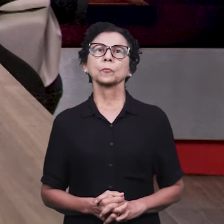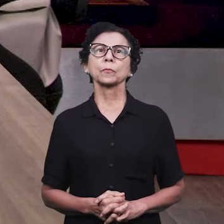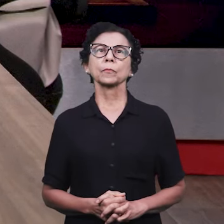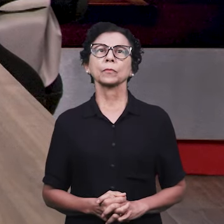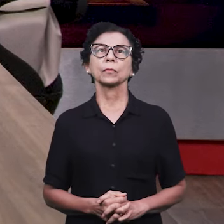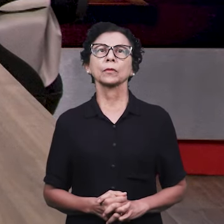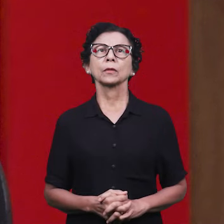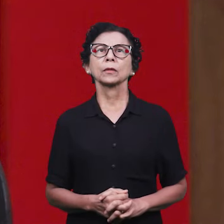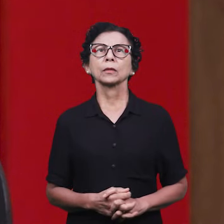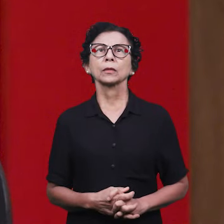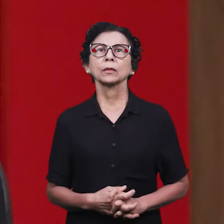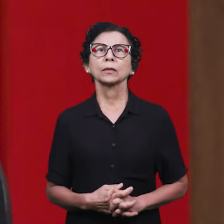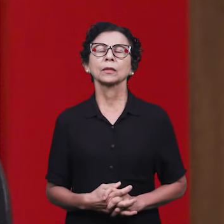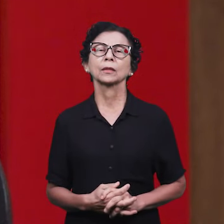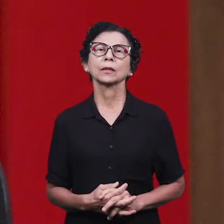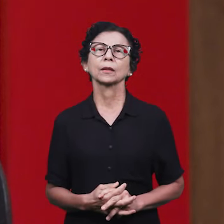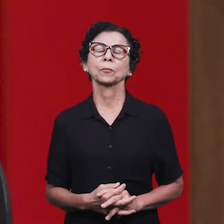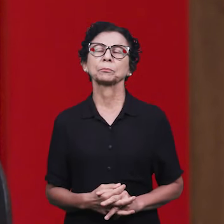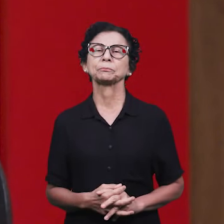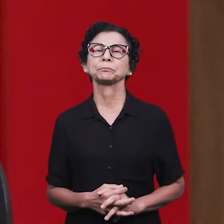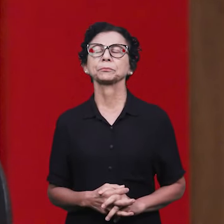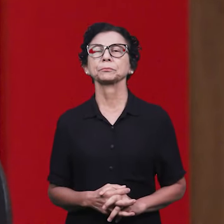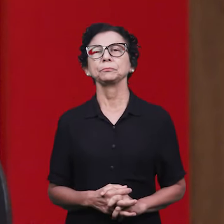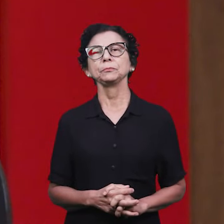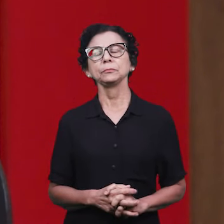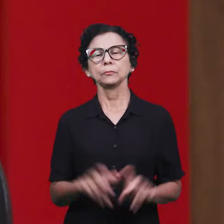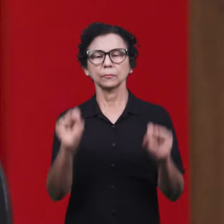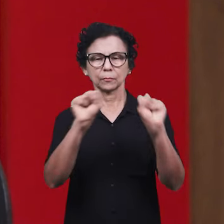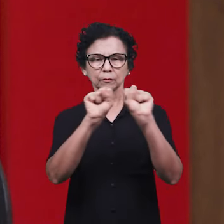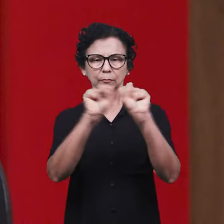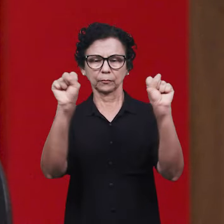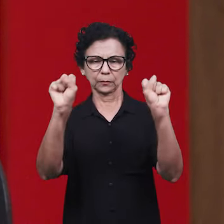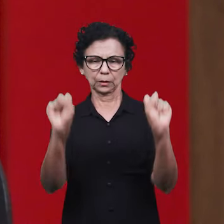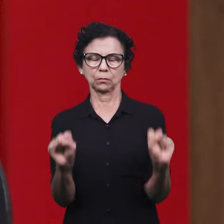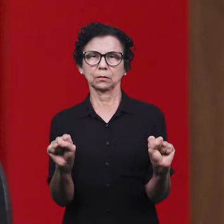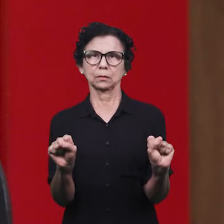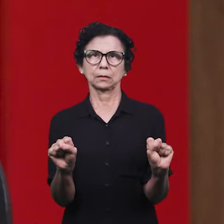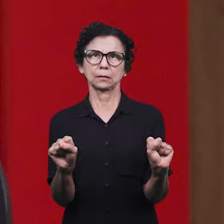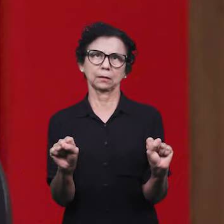Ela mostra que em um sistema fechado, um sistema